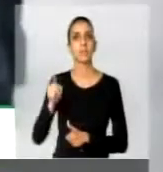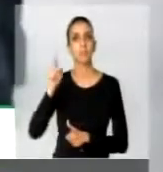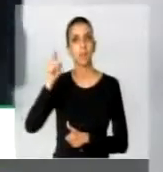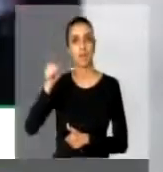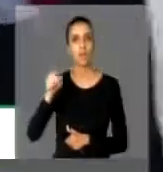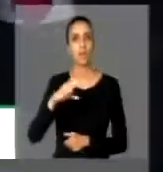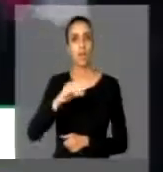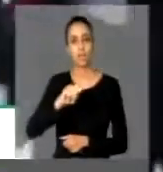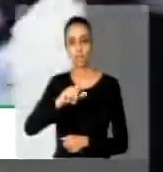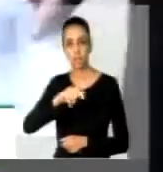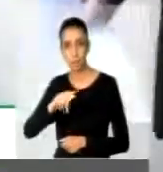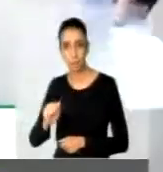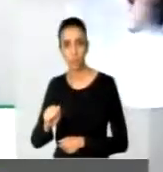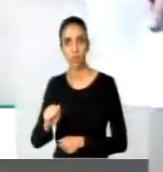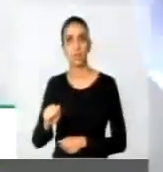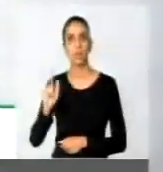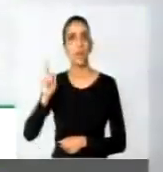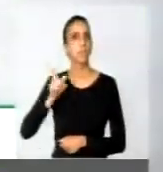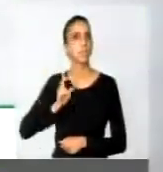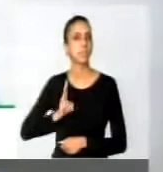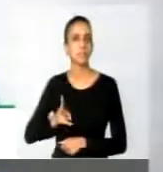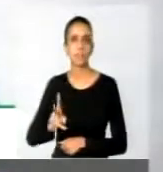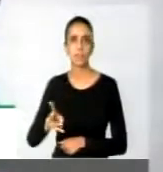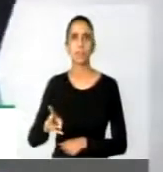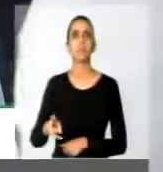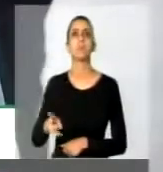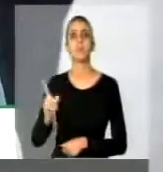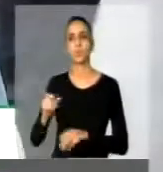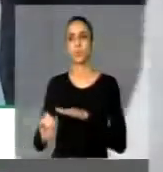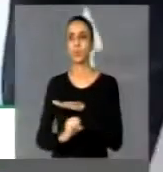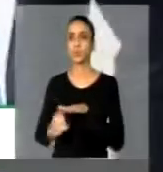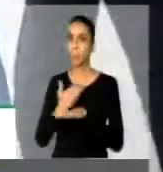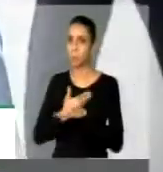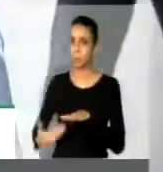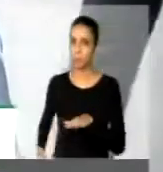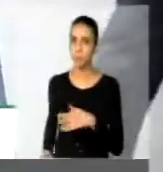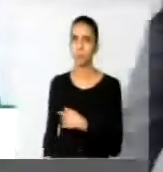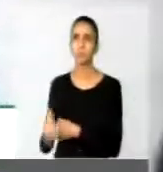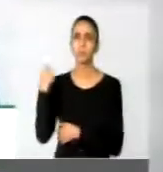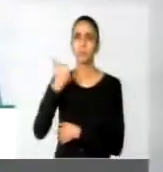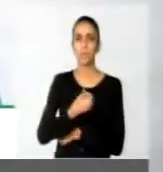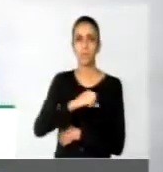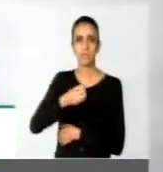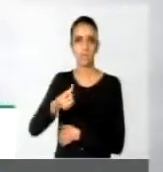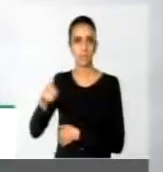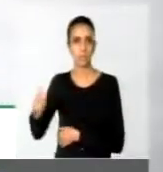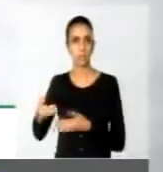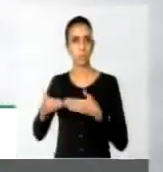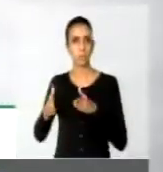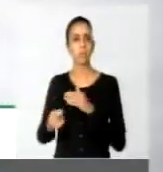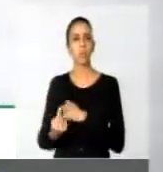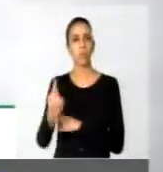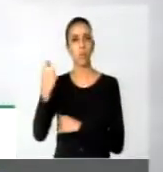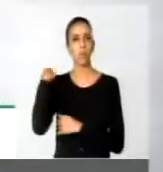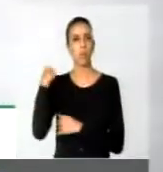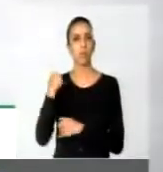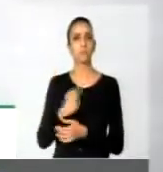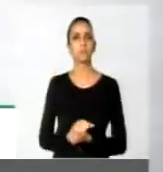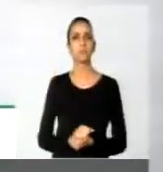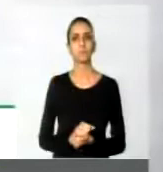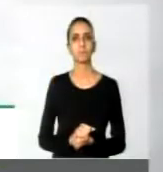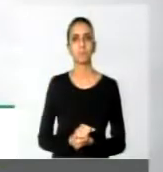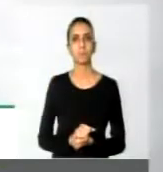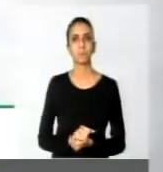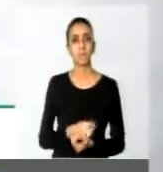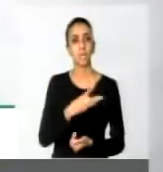estatal e cada vez mais pública. Criada em 1966, recebeu investimentos de